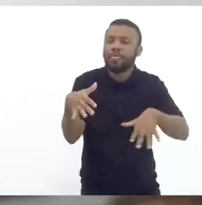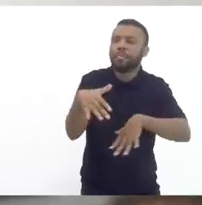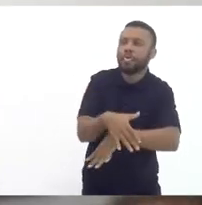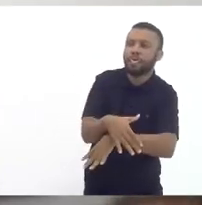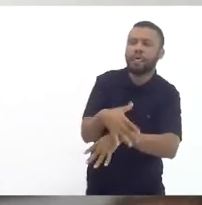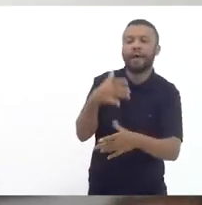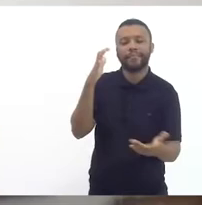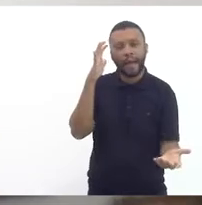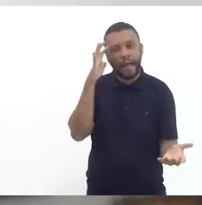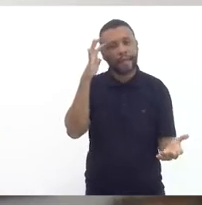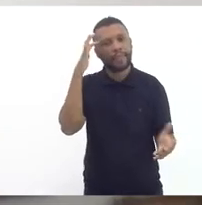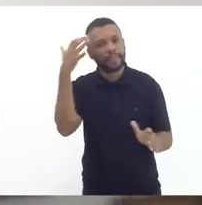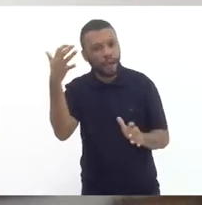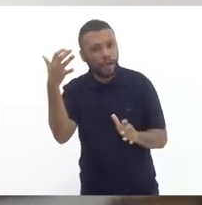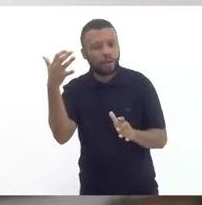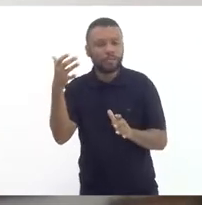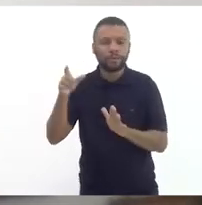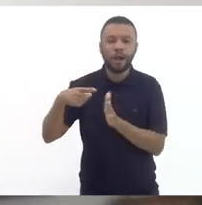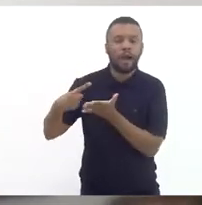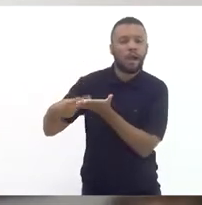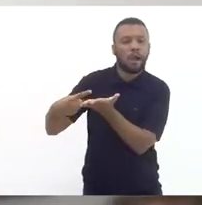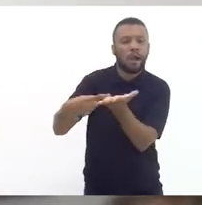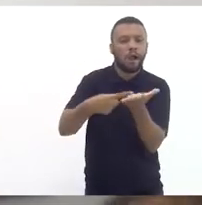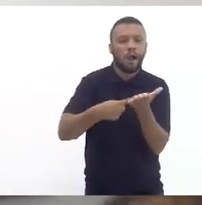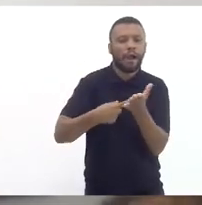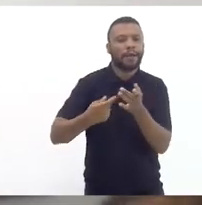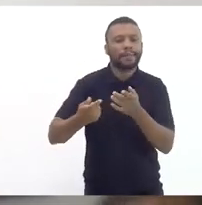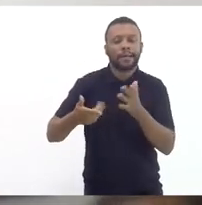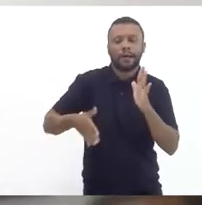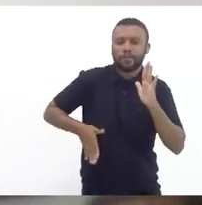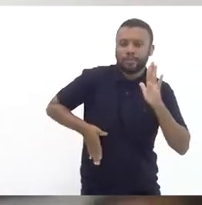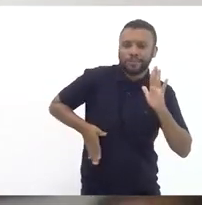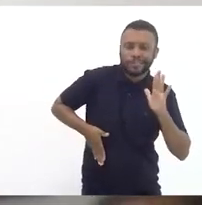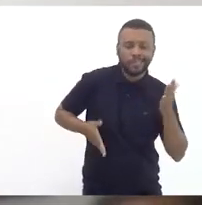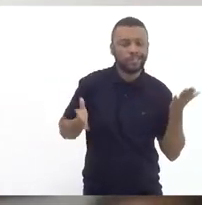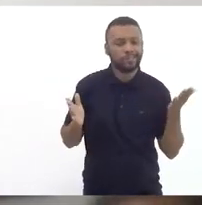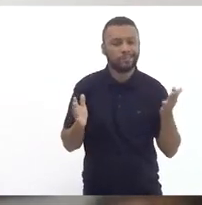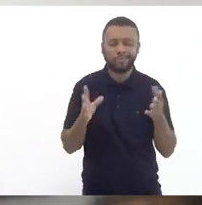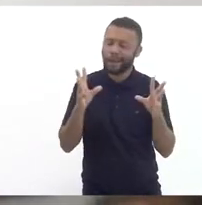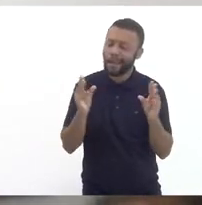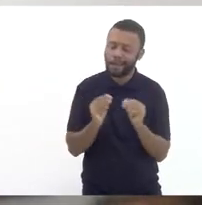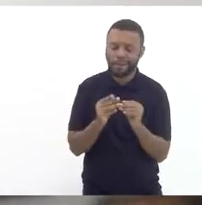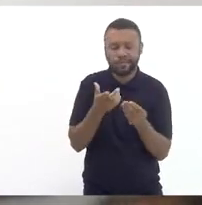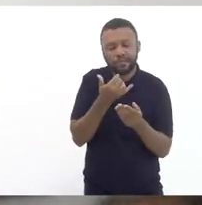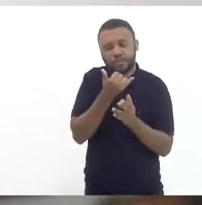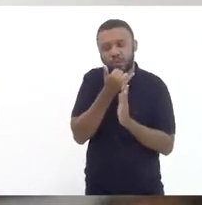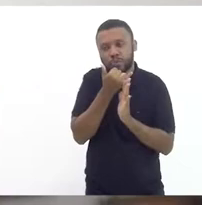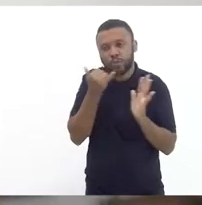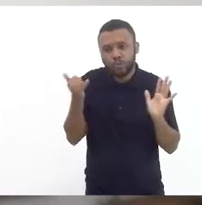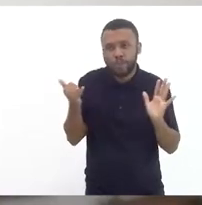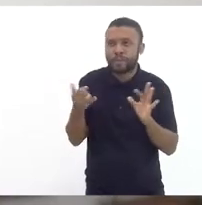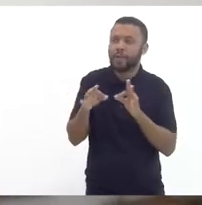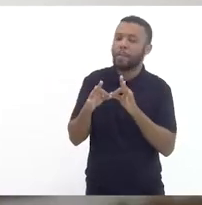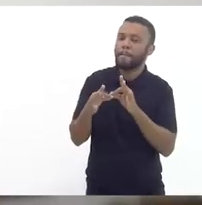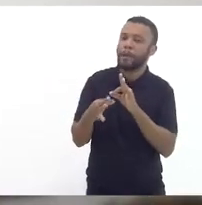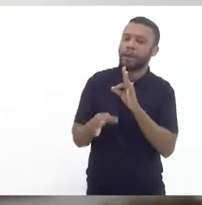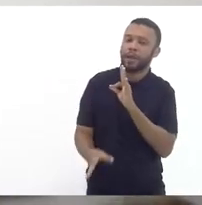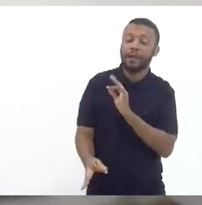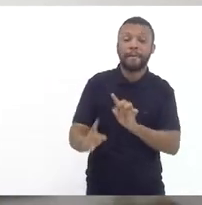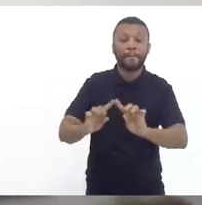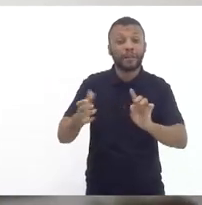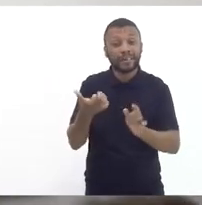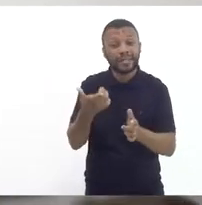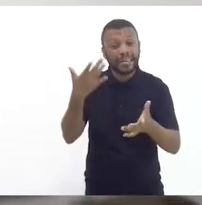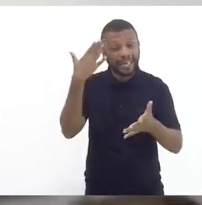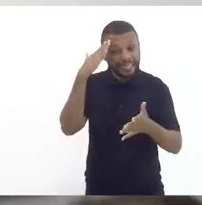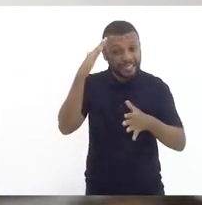decisão das organizações criminosas? Então, é isso. Desculpe se eu me estendi, deputada, mas, objetivamente, eu queria entender o que está